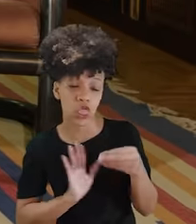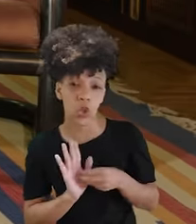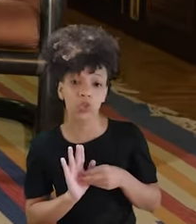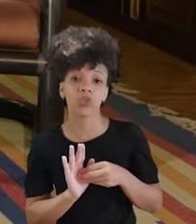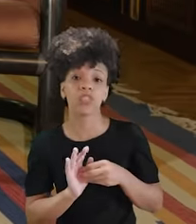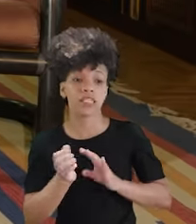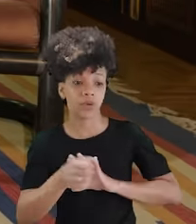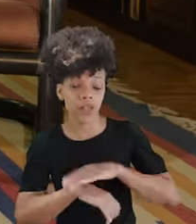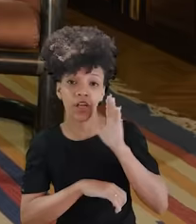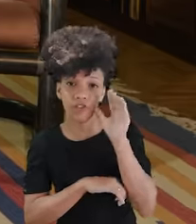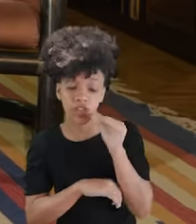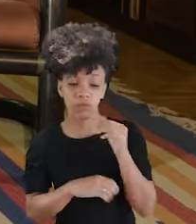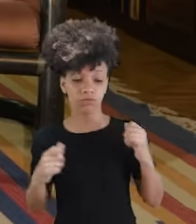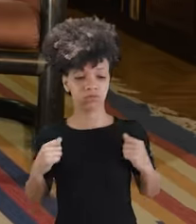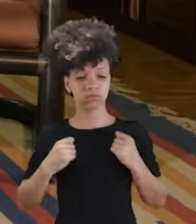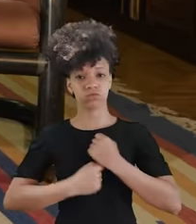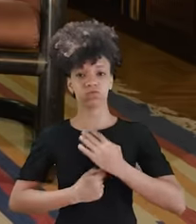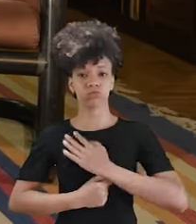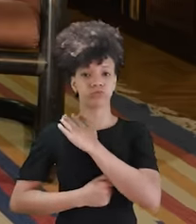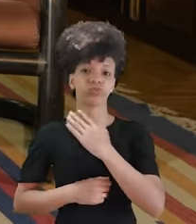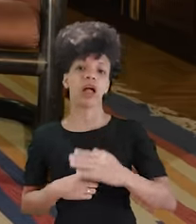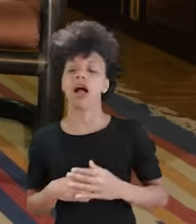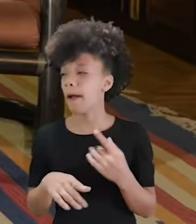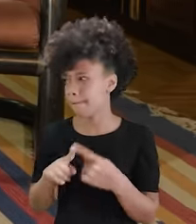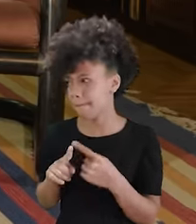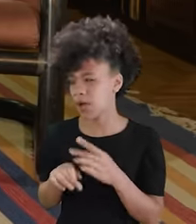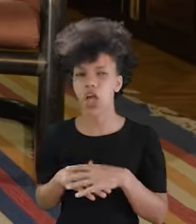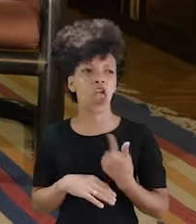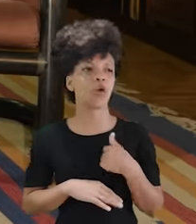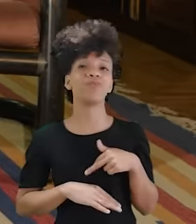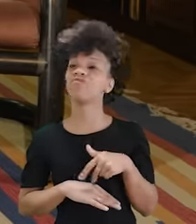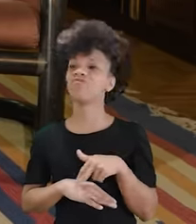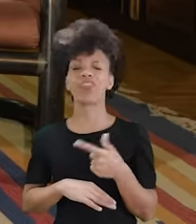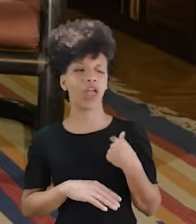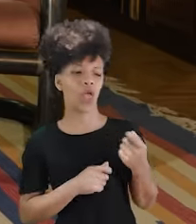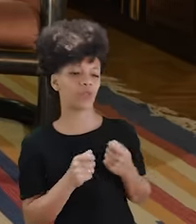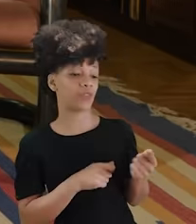oficiais estão liberados para circular em uma forma com esta porque fica assim ó eu que comandos